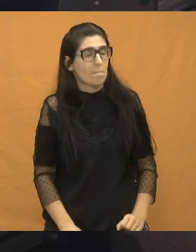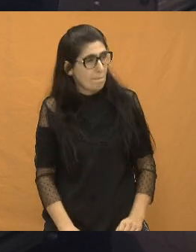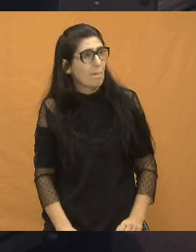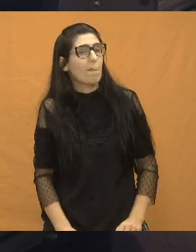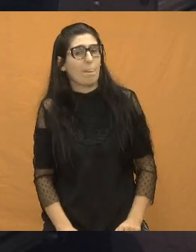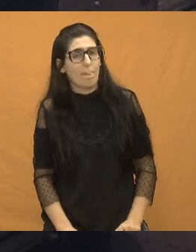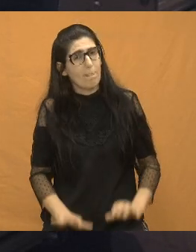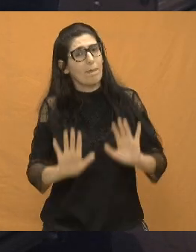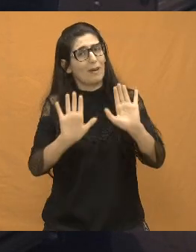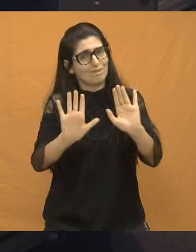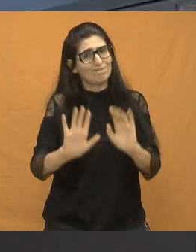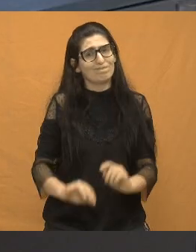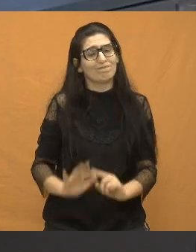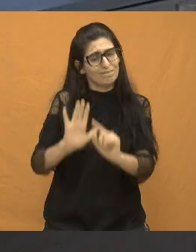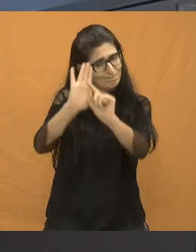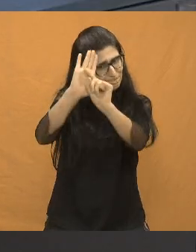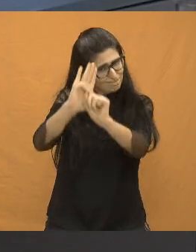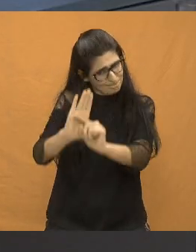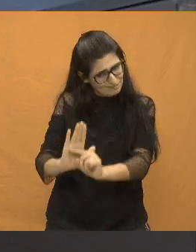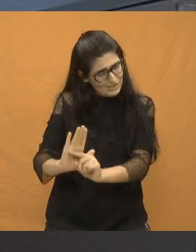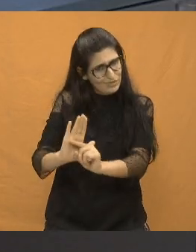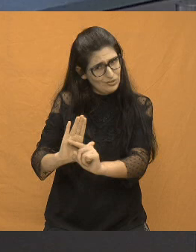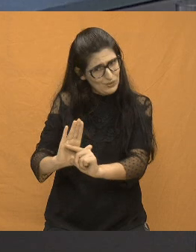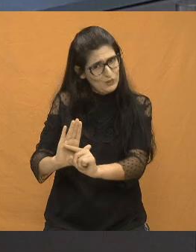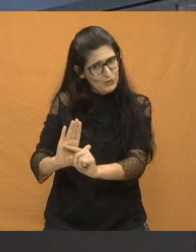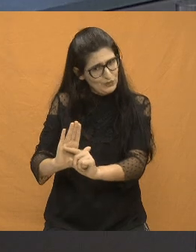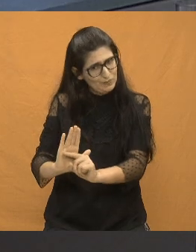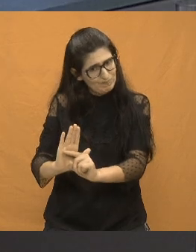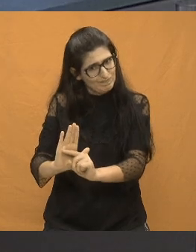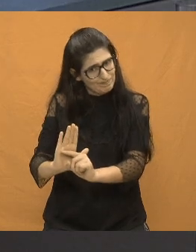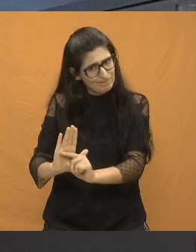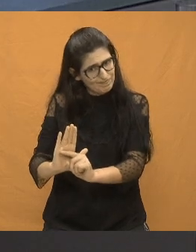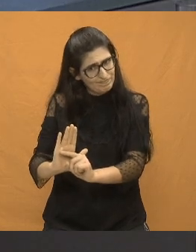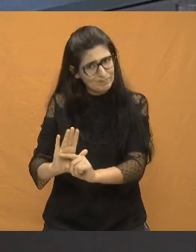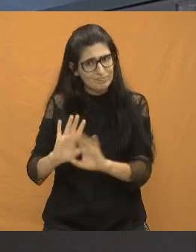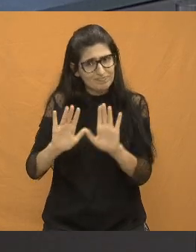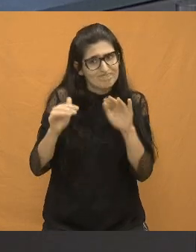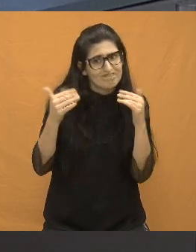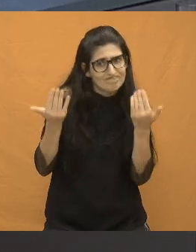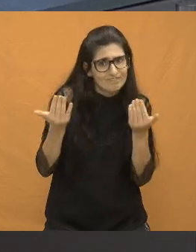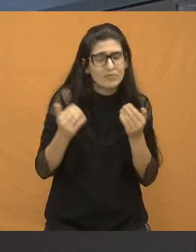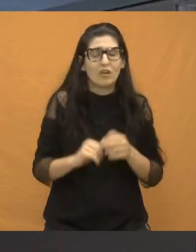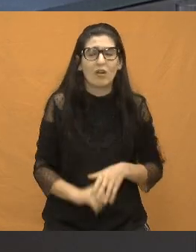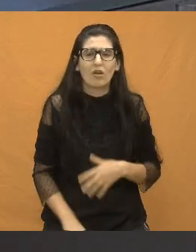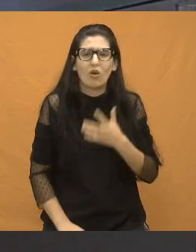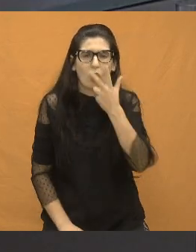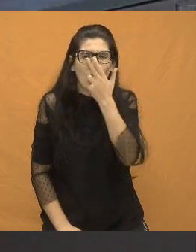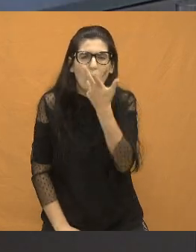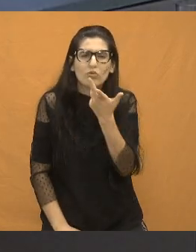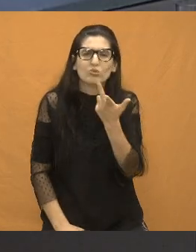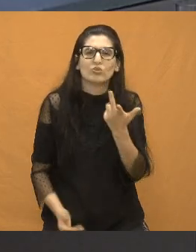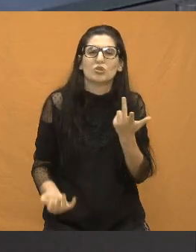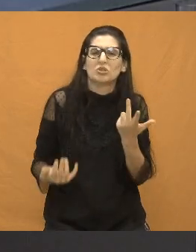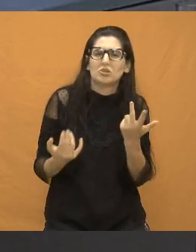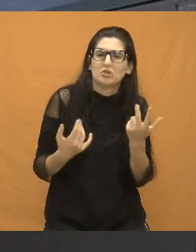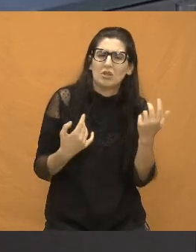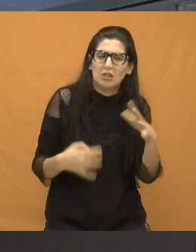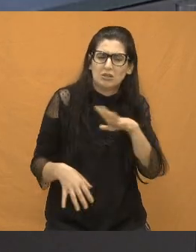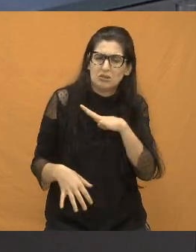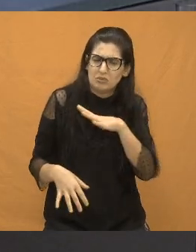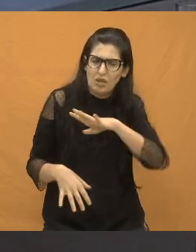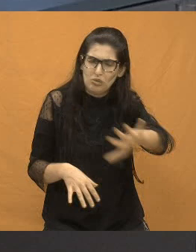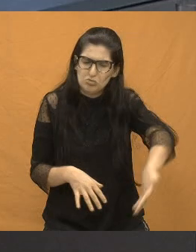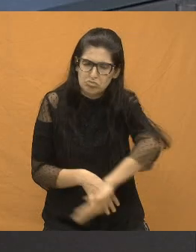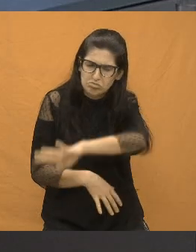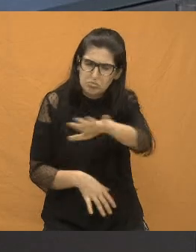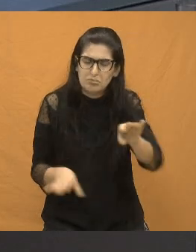12%. Está abaixo, né, o valor. Sim. Tanto acho que na parte do urbanismo quanto do